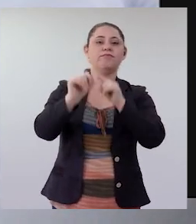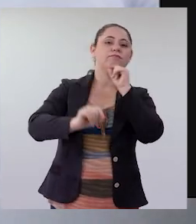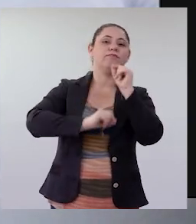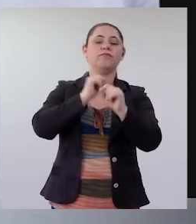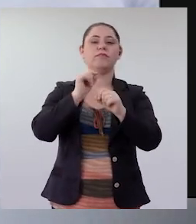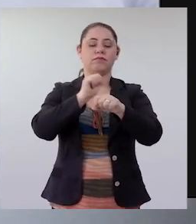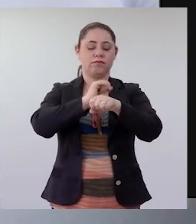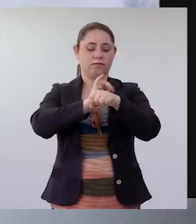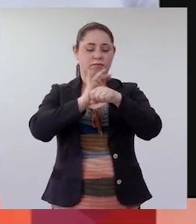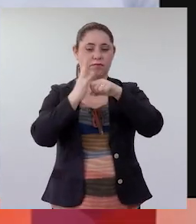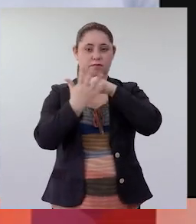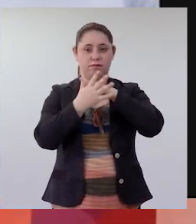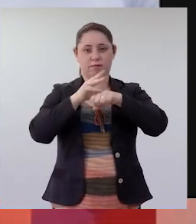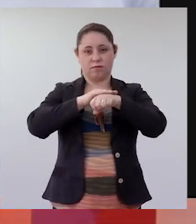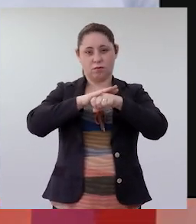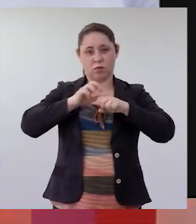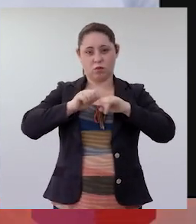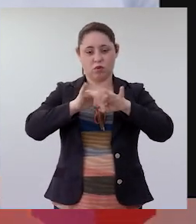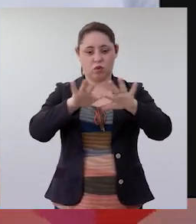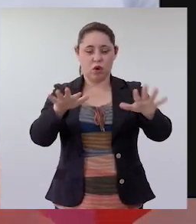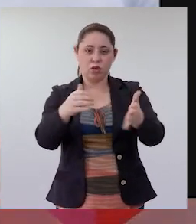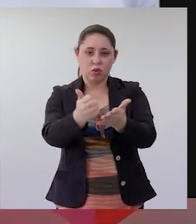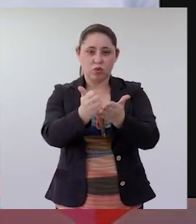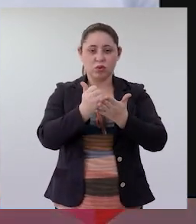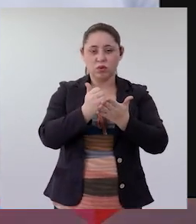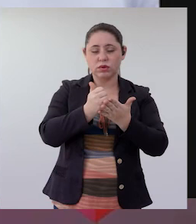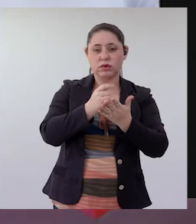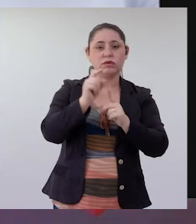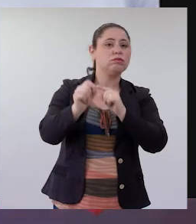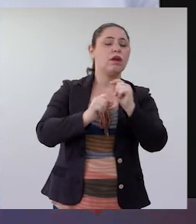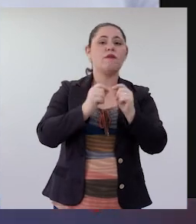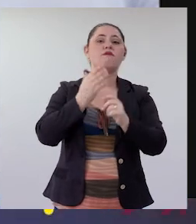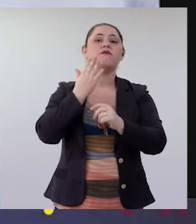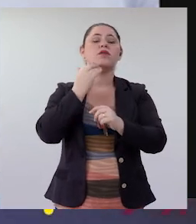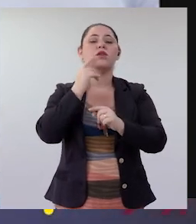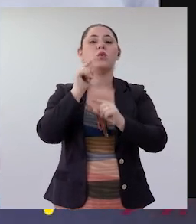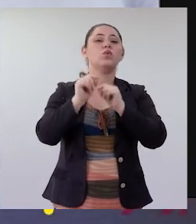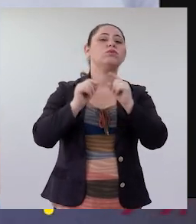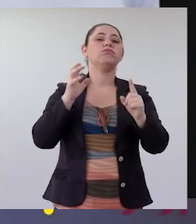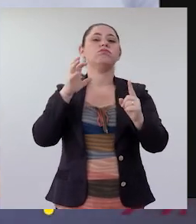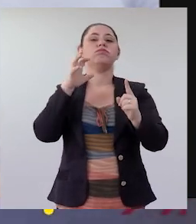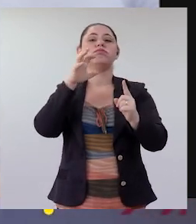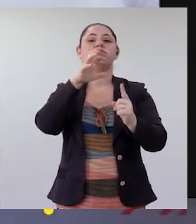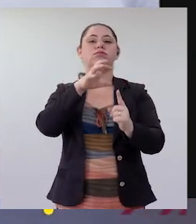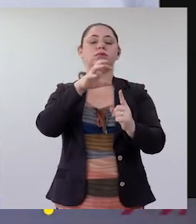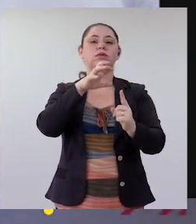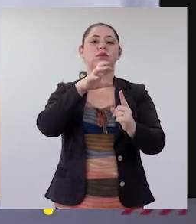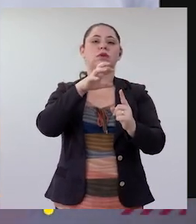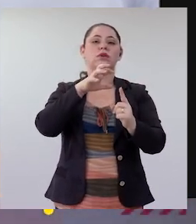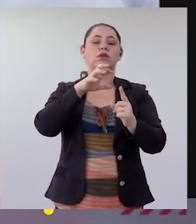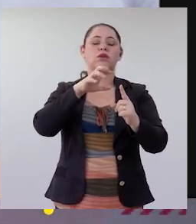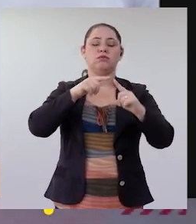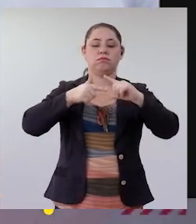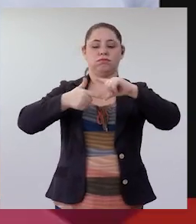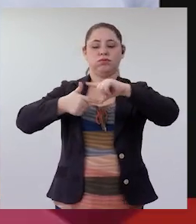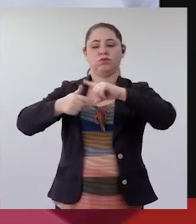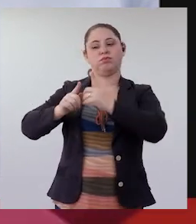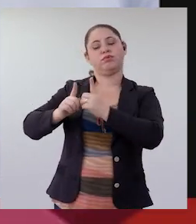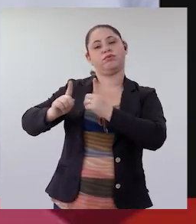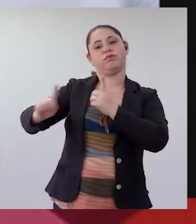facilidades que a pandemia trouxe, né? É um efeito em decorrência do